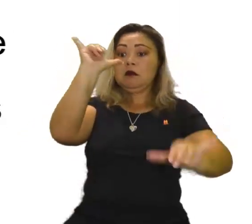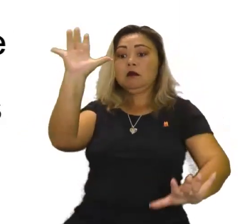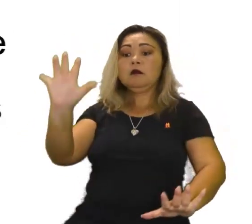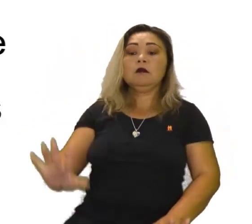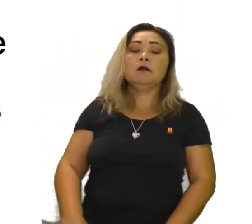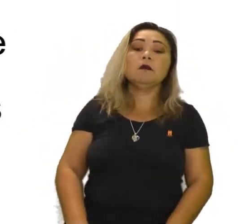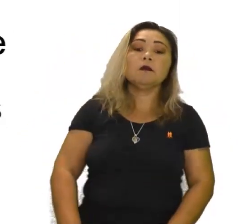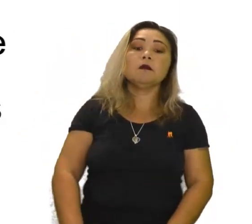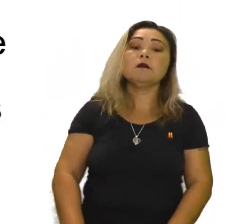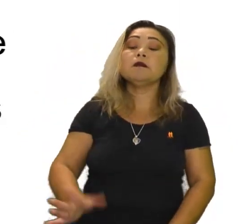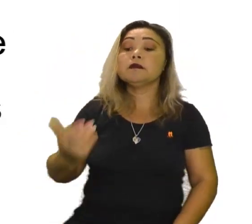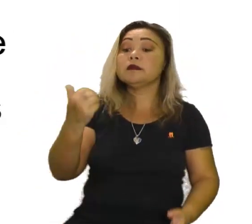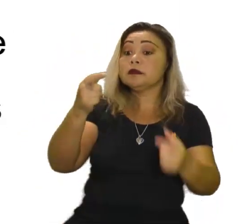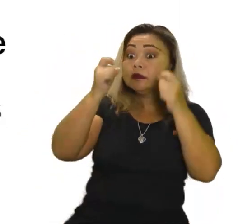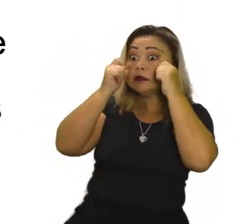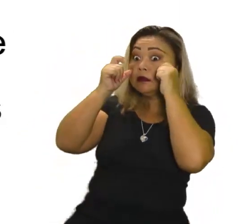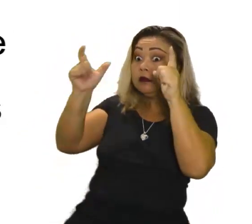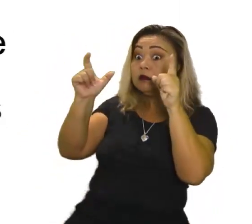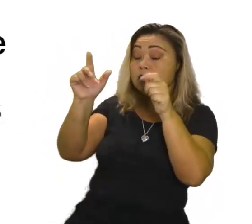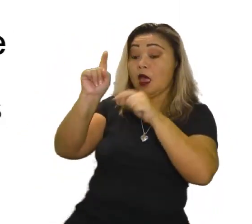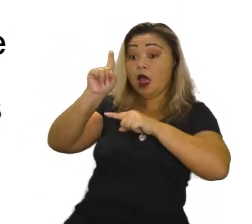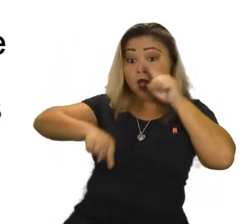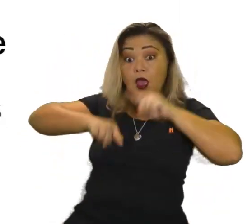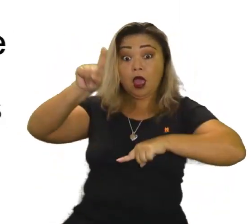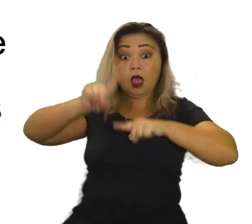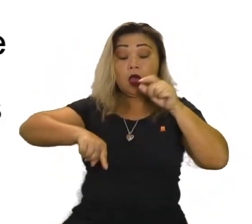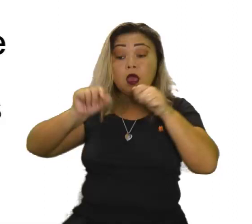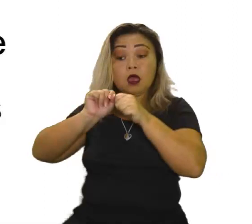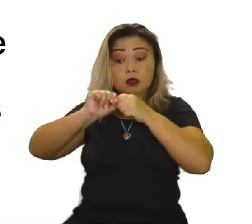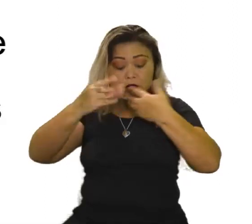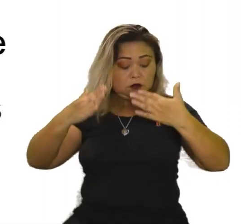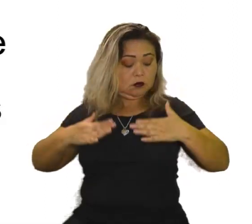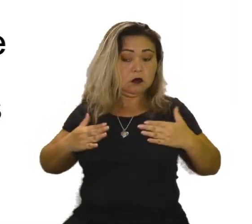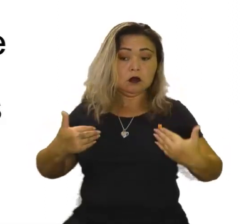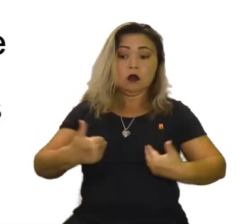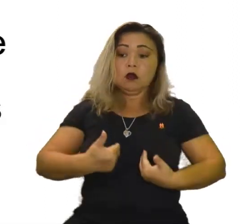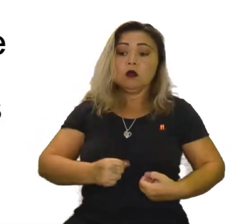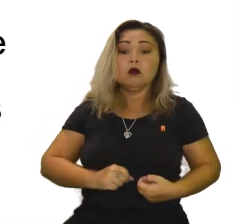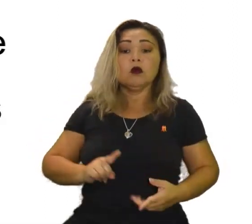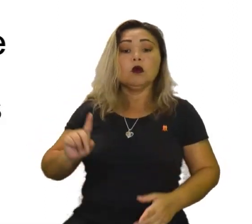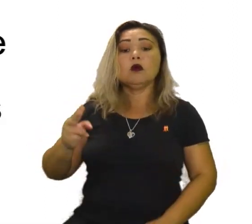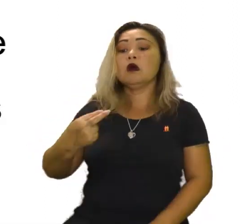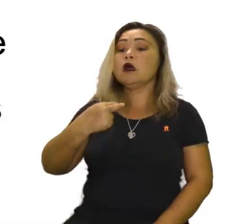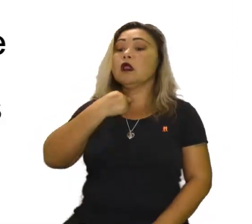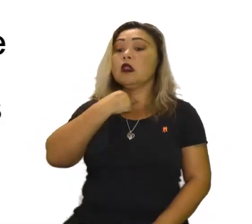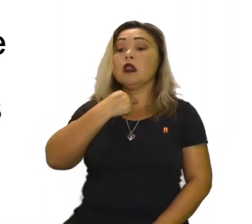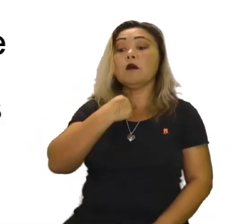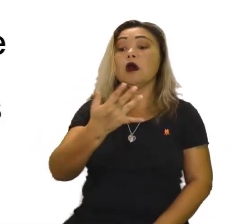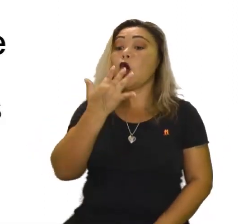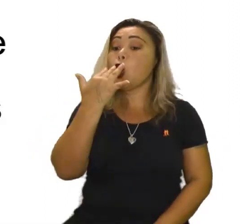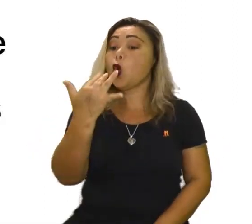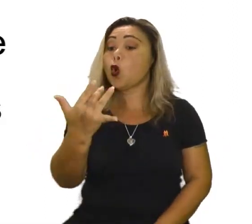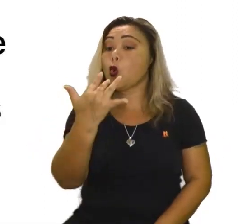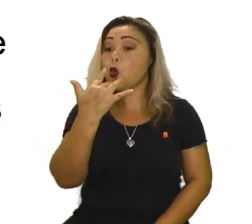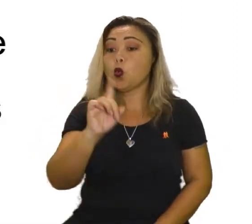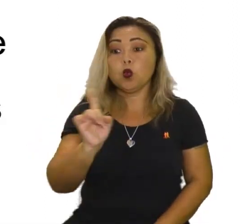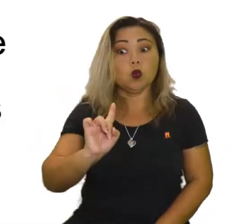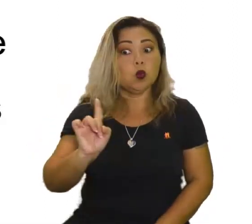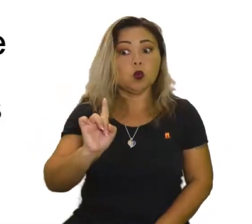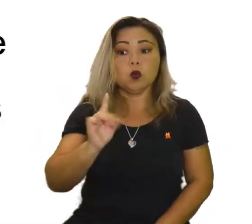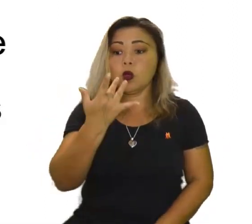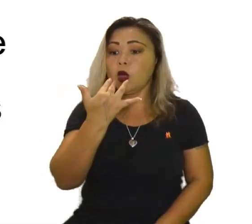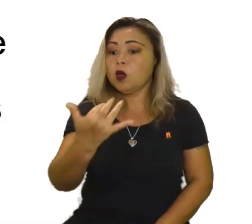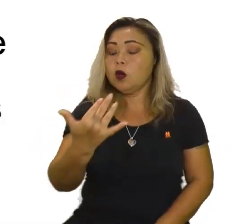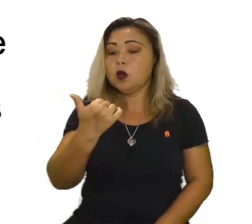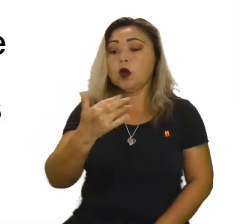a atenção que essa indumentária, esses equipamentos, não devem ser o quê? Coloridos ou